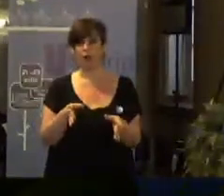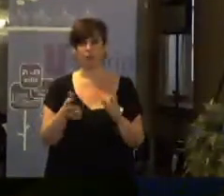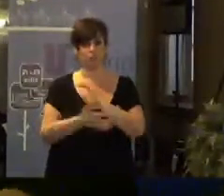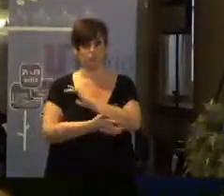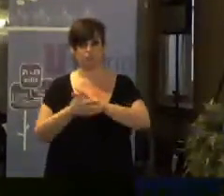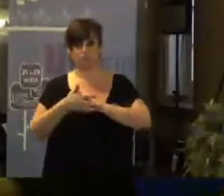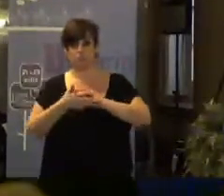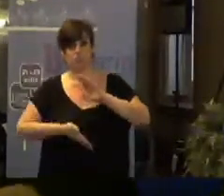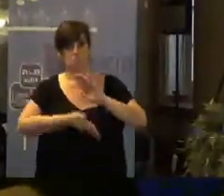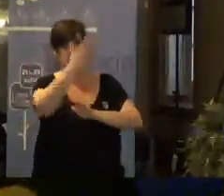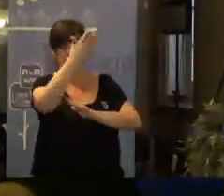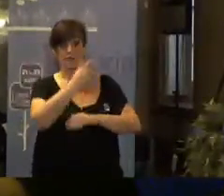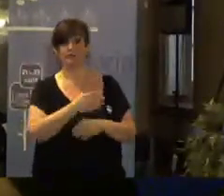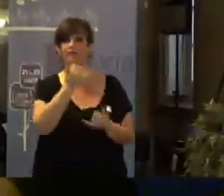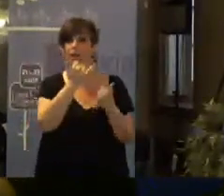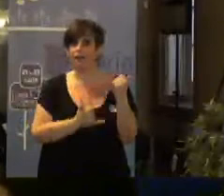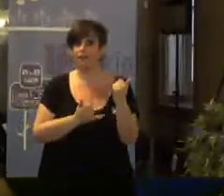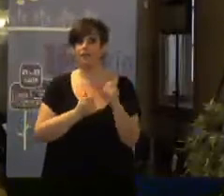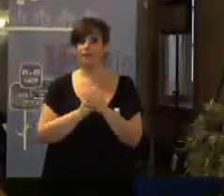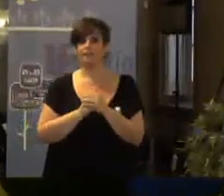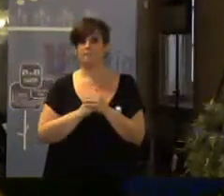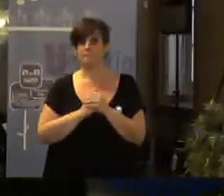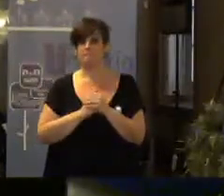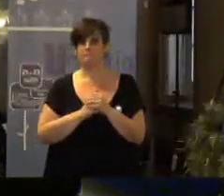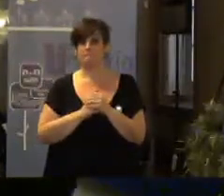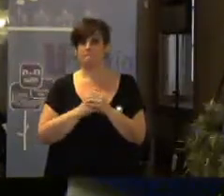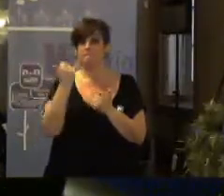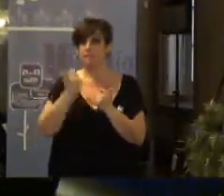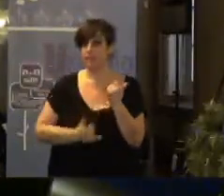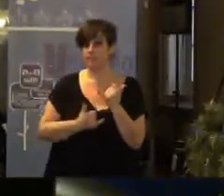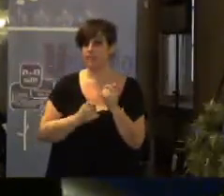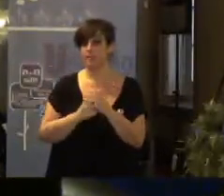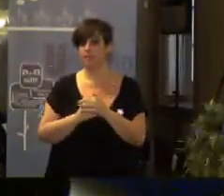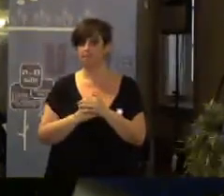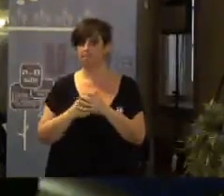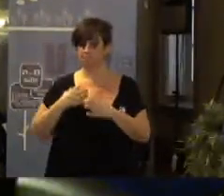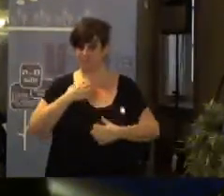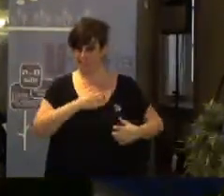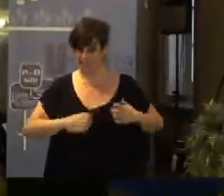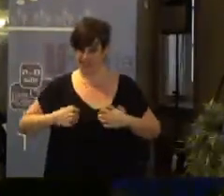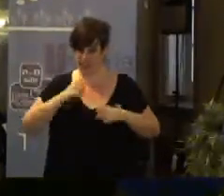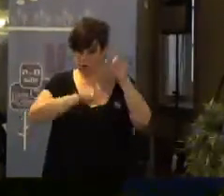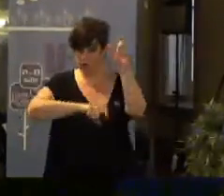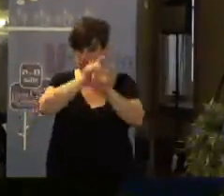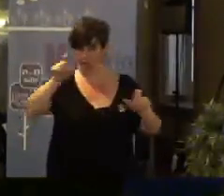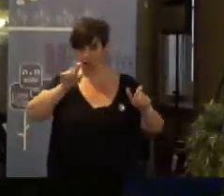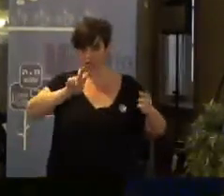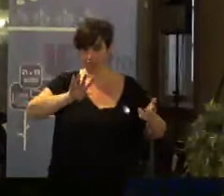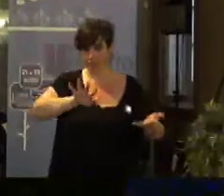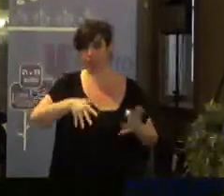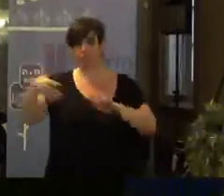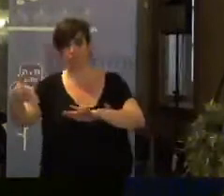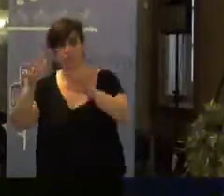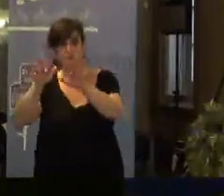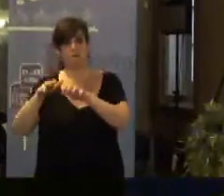E, portanto, traduziu a raiva e a indignação popular no Parlamento. E, a partir daí,